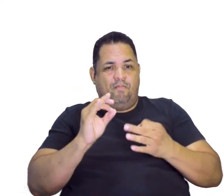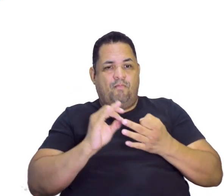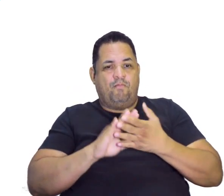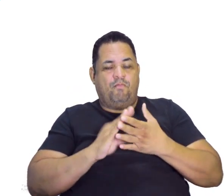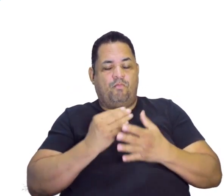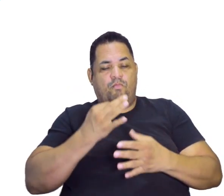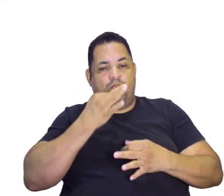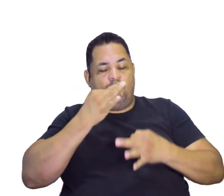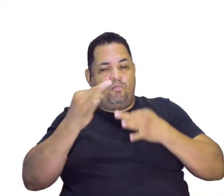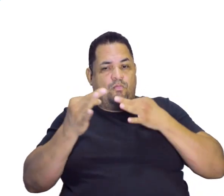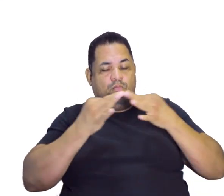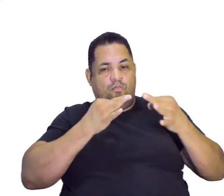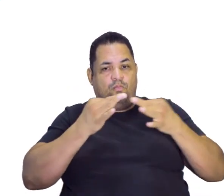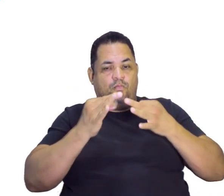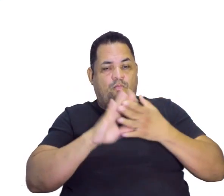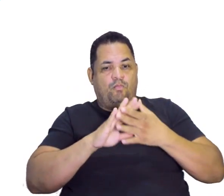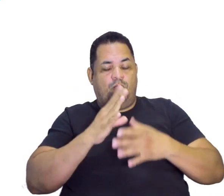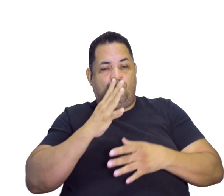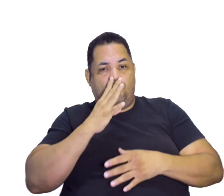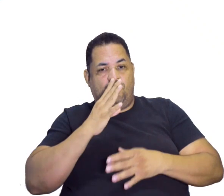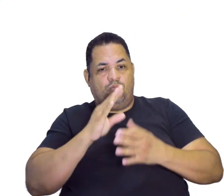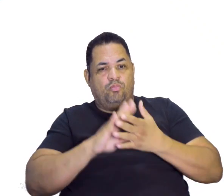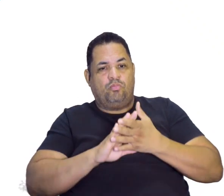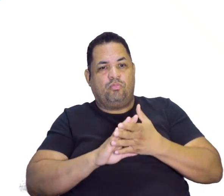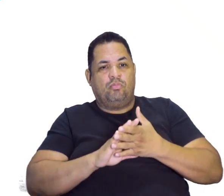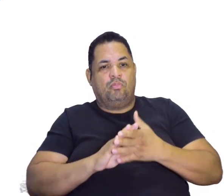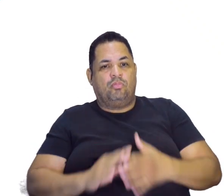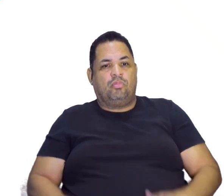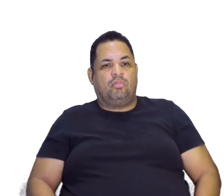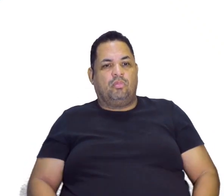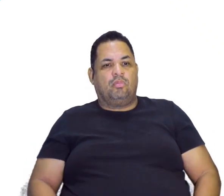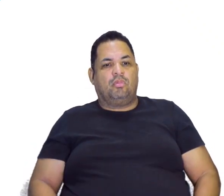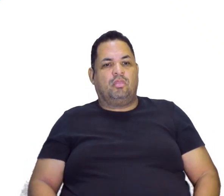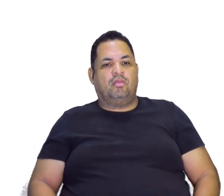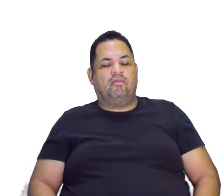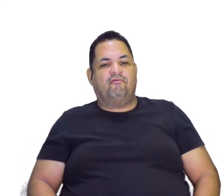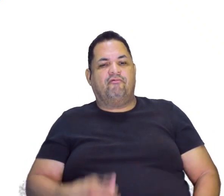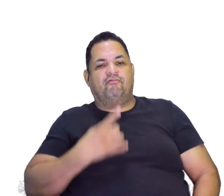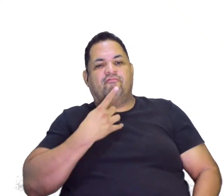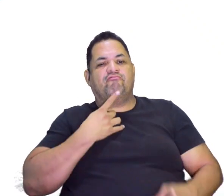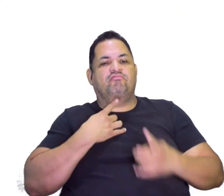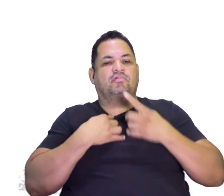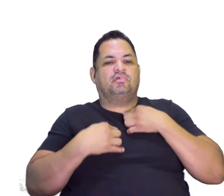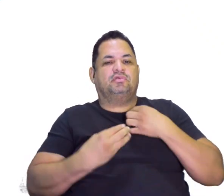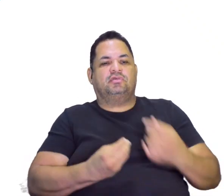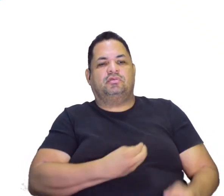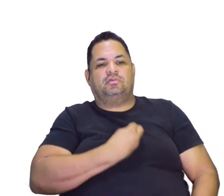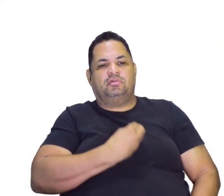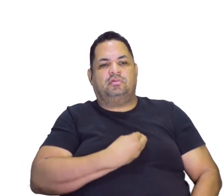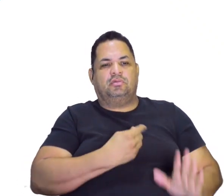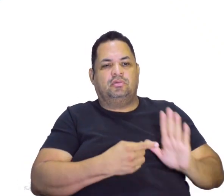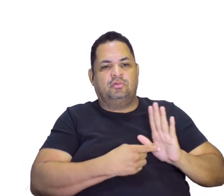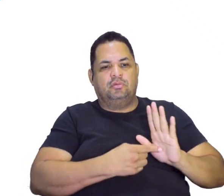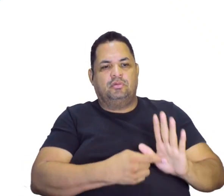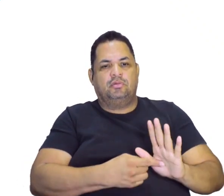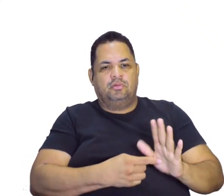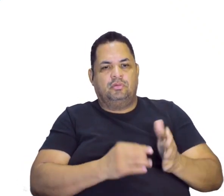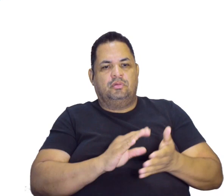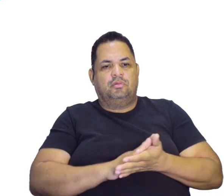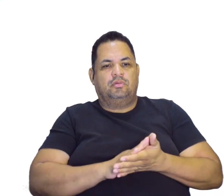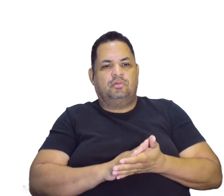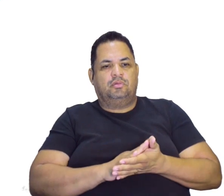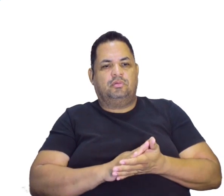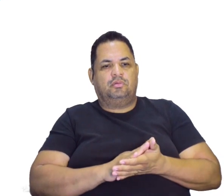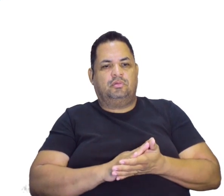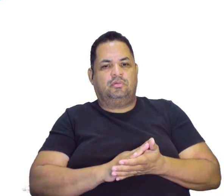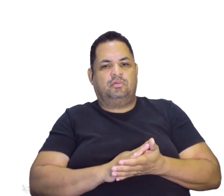E sugerimos também assistir Sede de Viver, que é um filme que retrata a vida do pintor Van